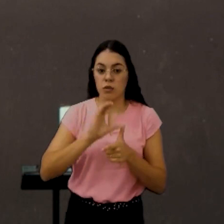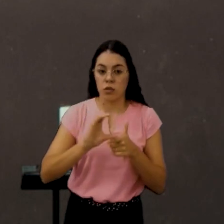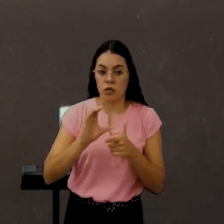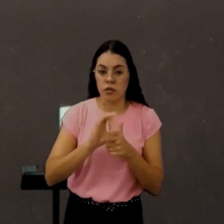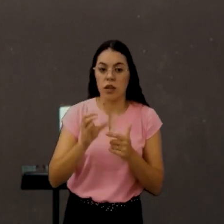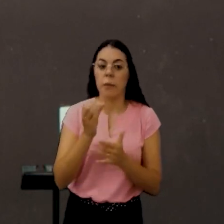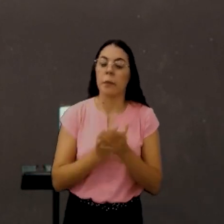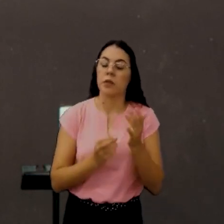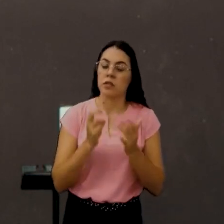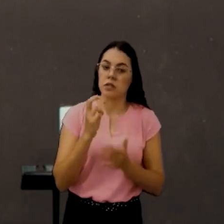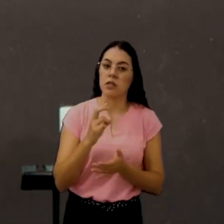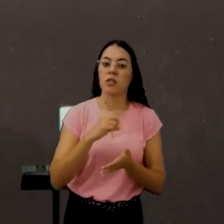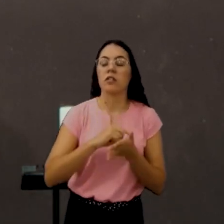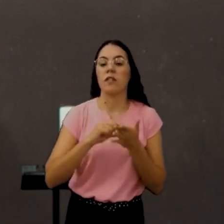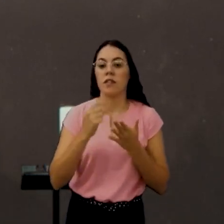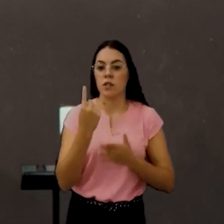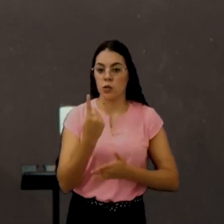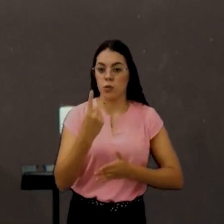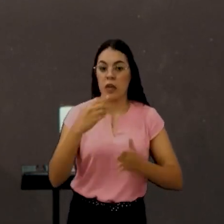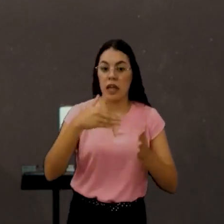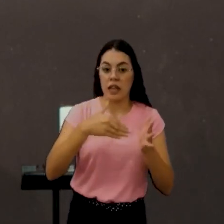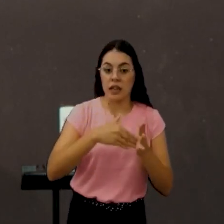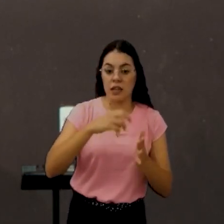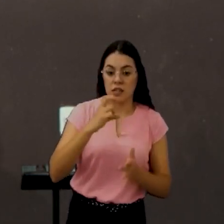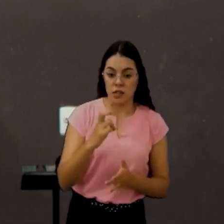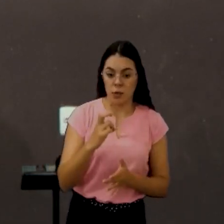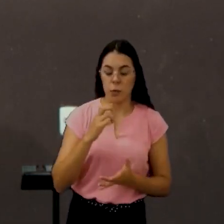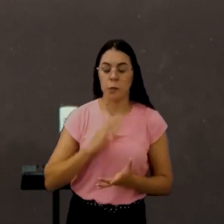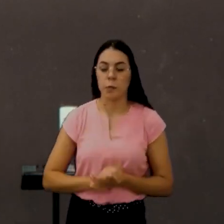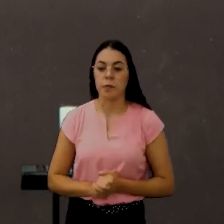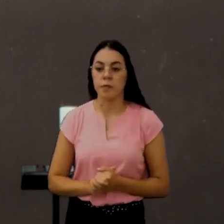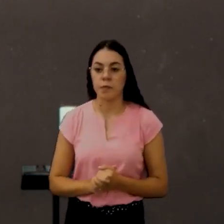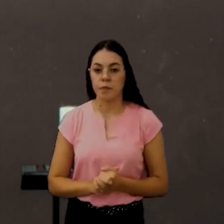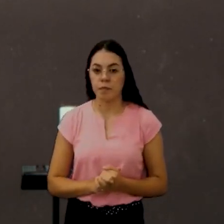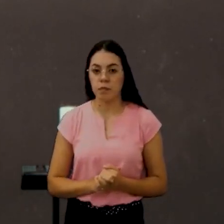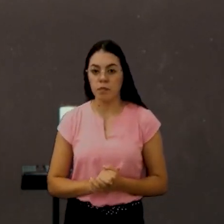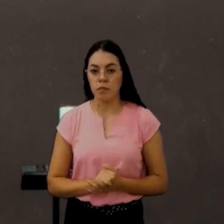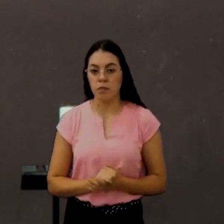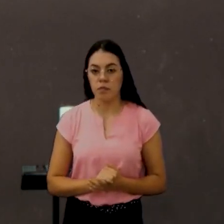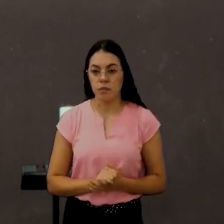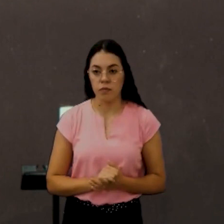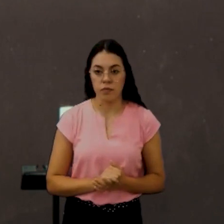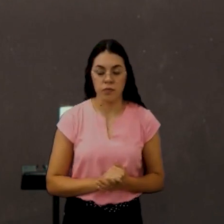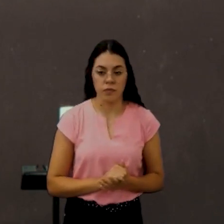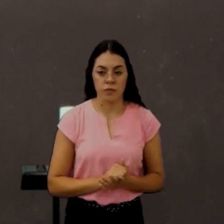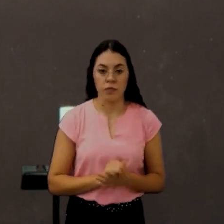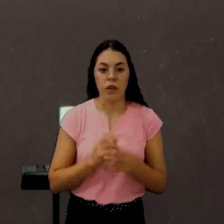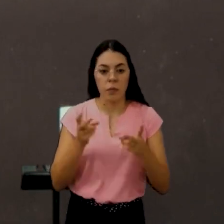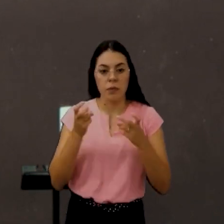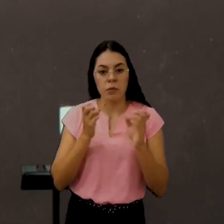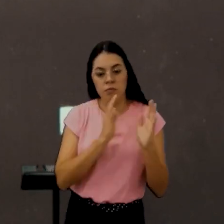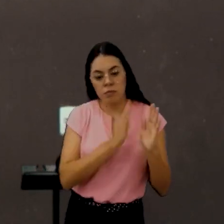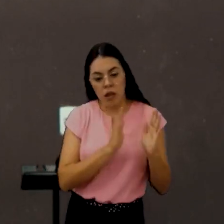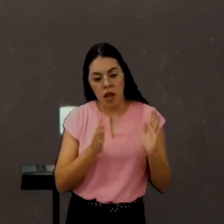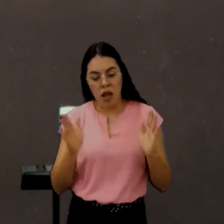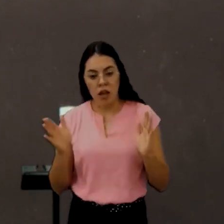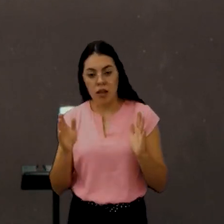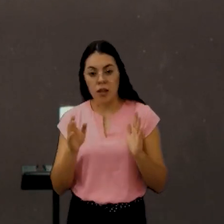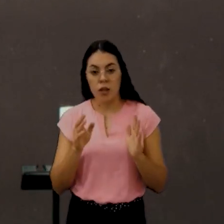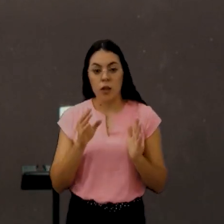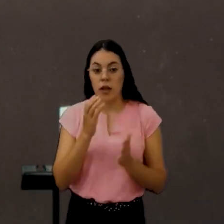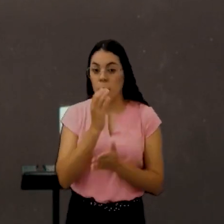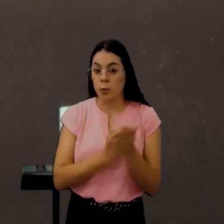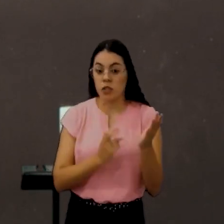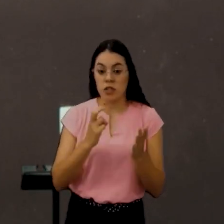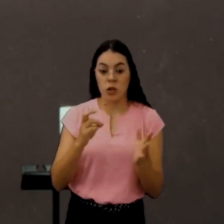capítulo 5, do verso 1 ao verso 5. É exatamente, a gente vai ver na sequência, a gente vai ver o capítulo 5